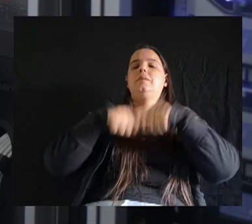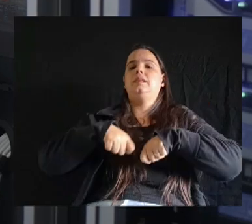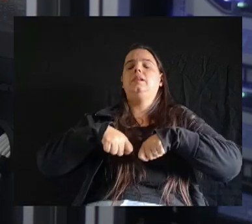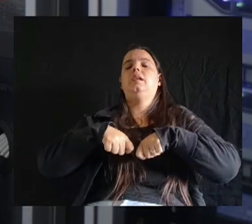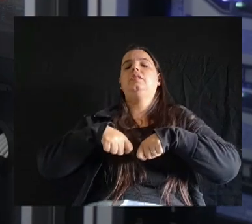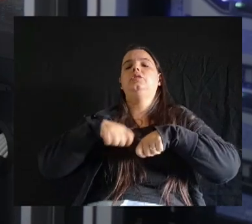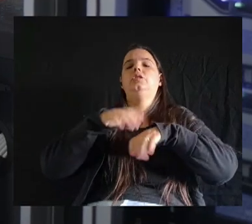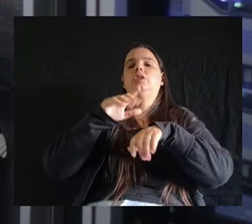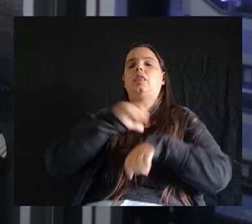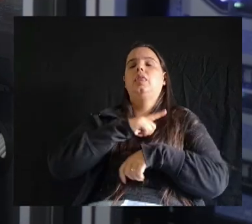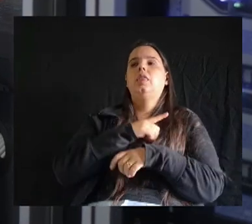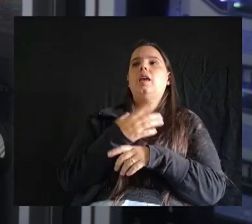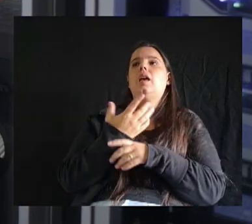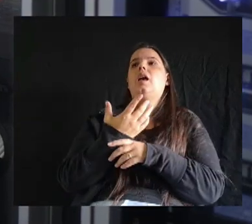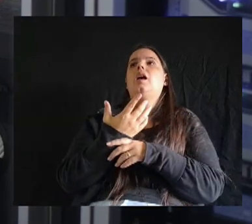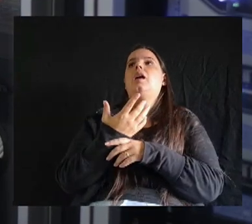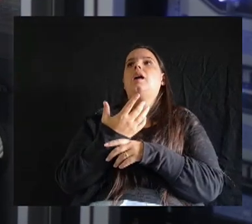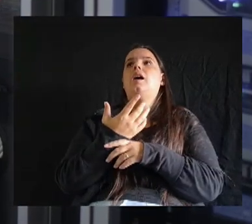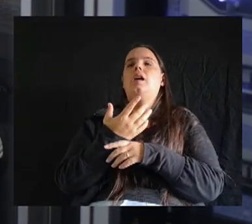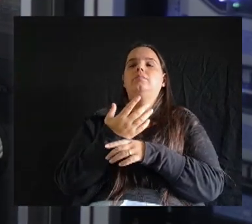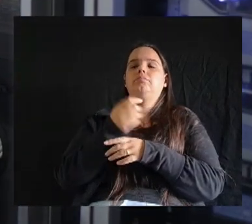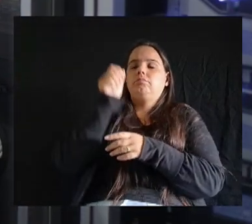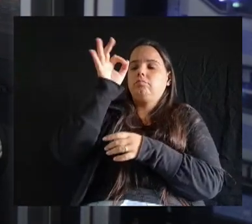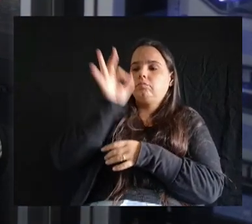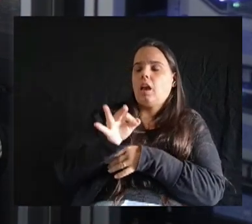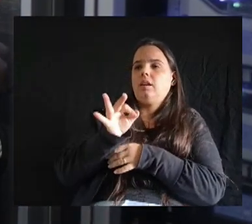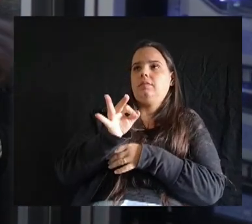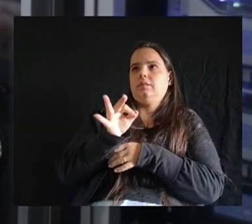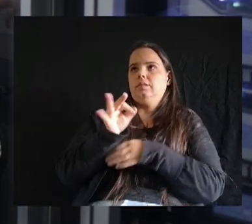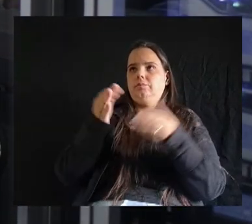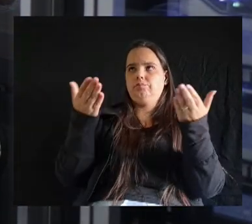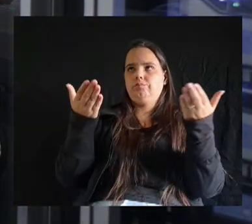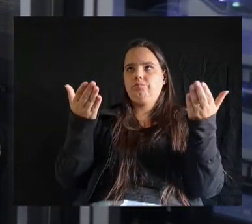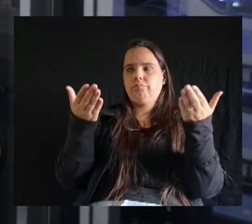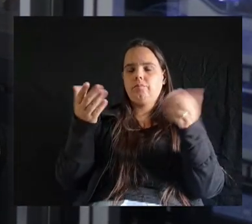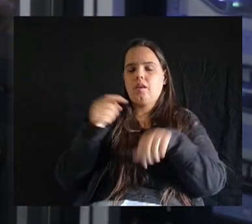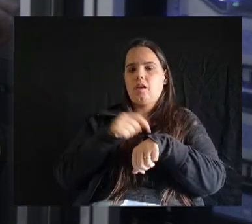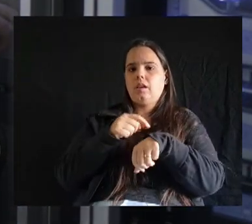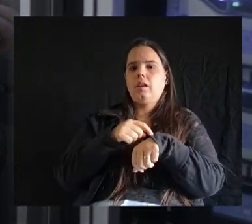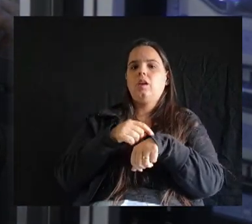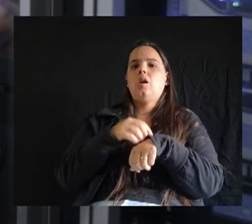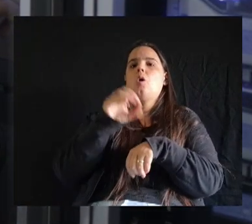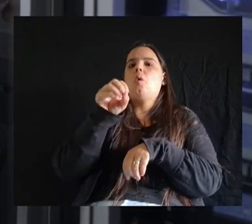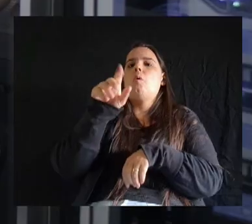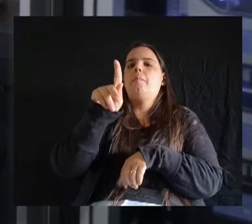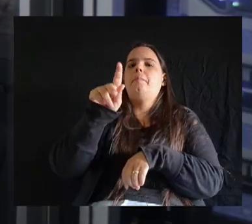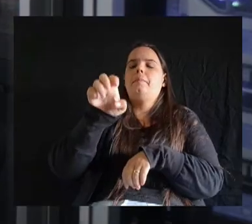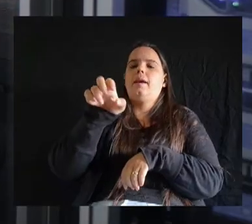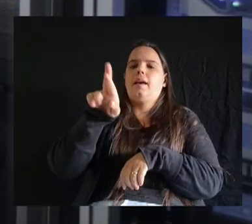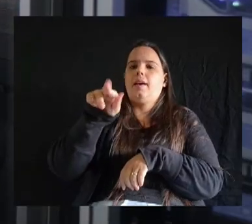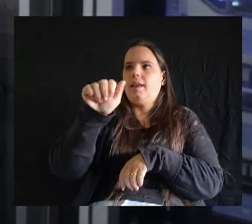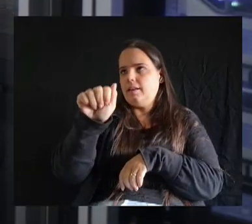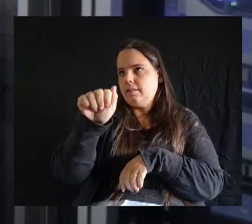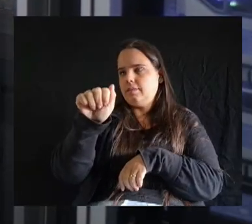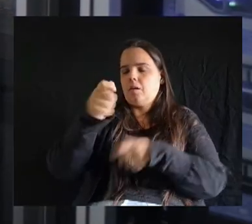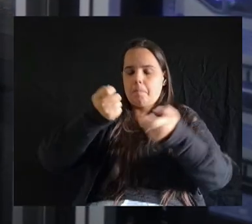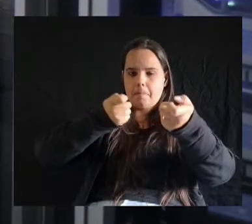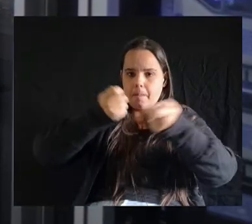real. Então, quem opera um data center precisa ter condições de ter